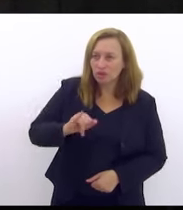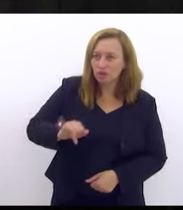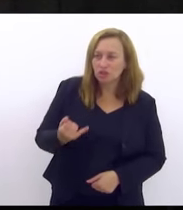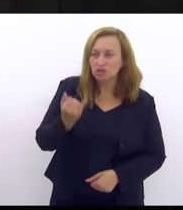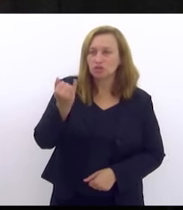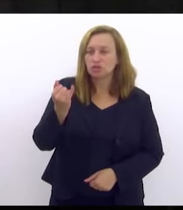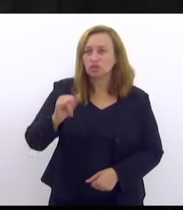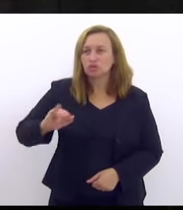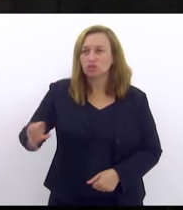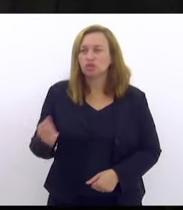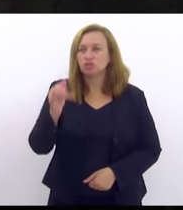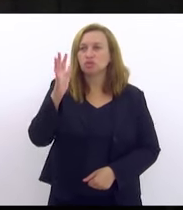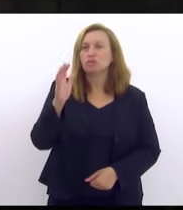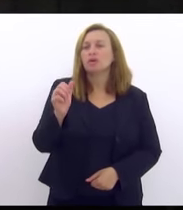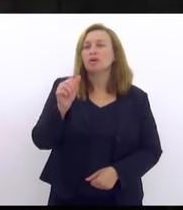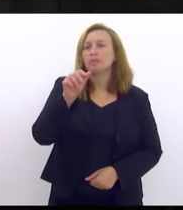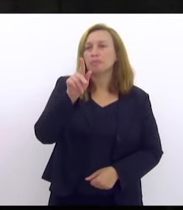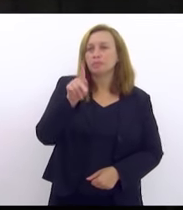IPCA mais